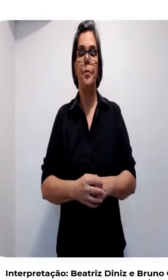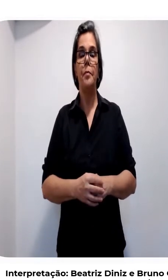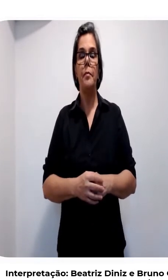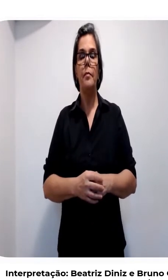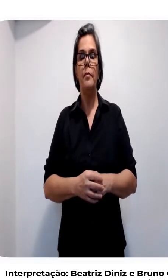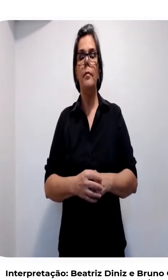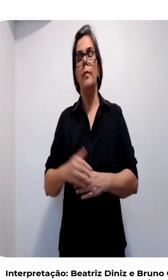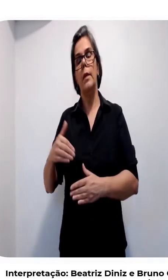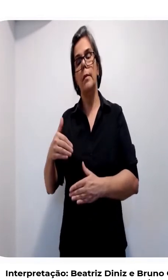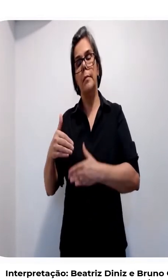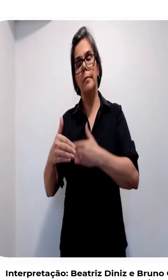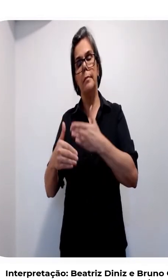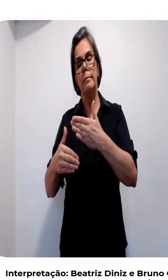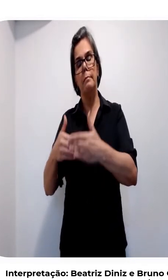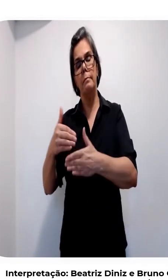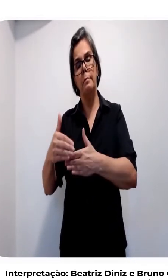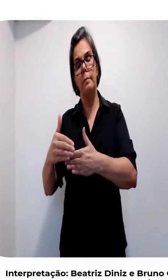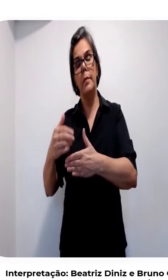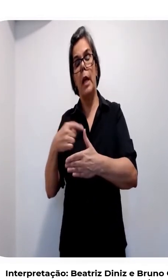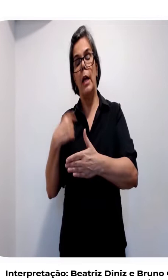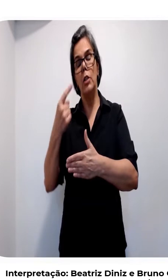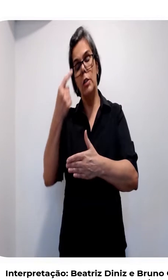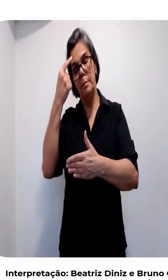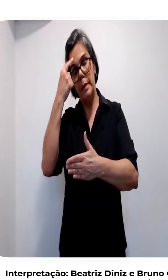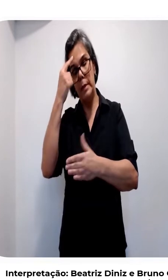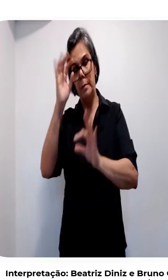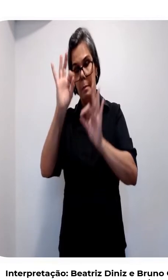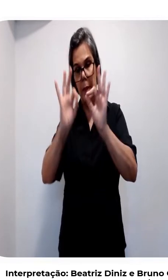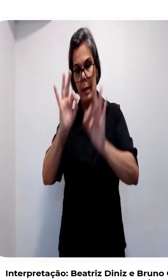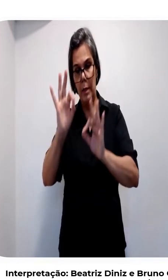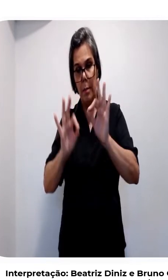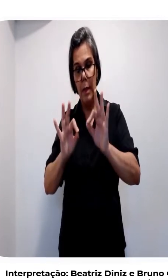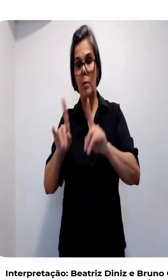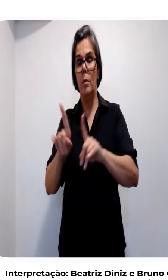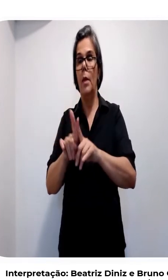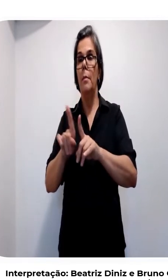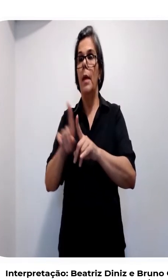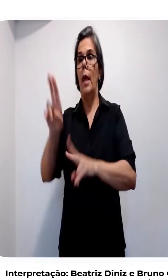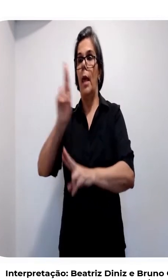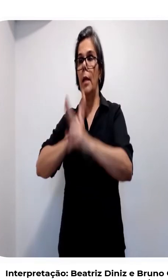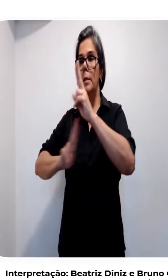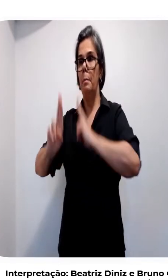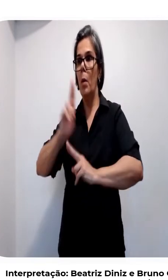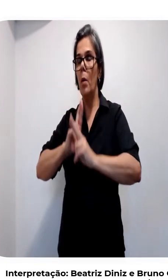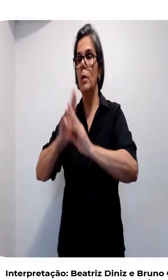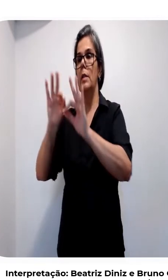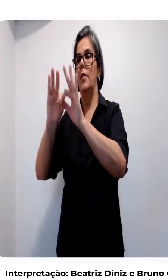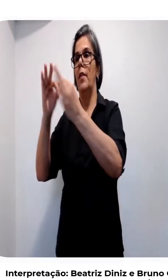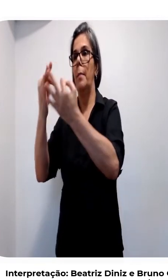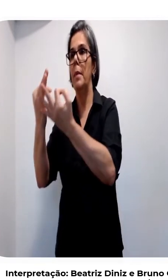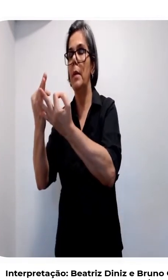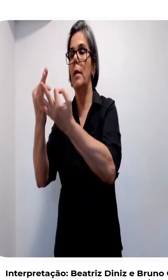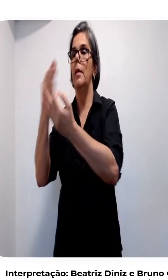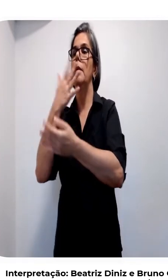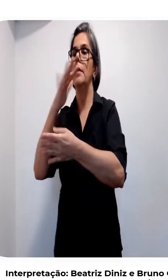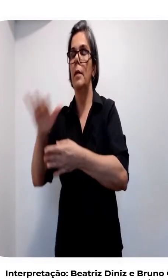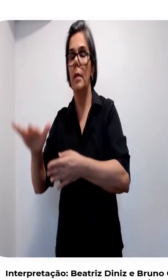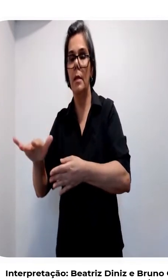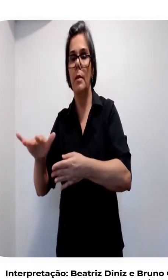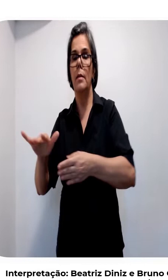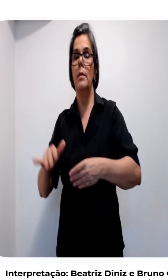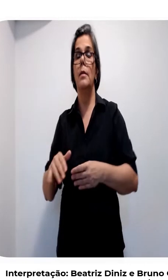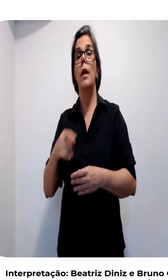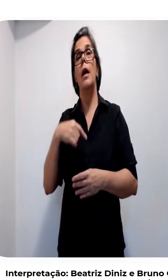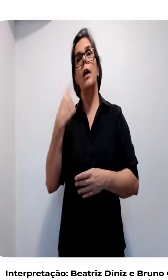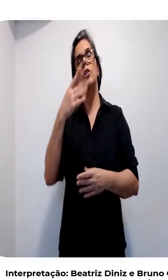todo o planejamento, né? E a partir dos retornos das famílias e das crianças, a gente entende que cada família e cada